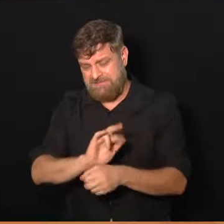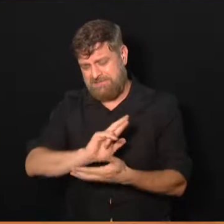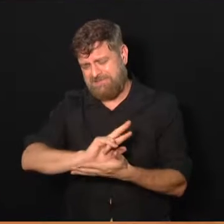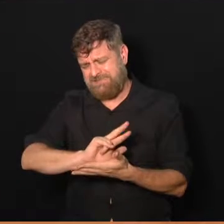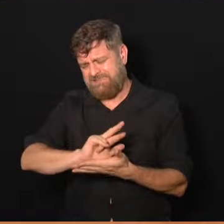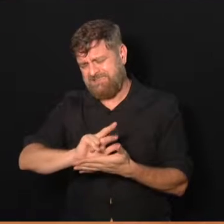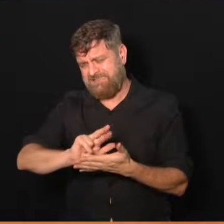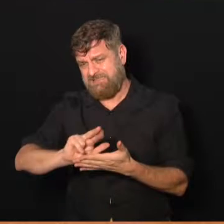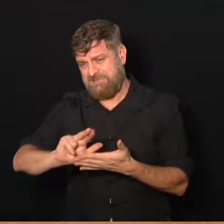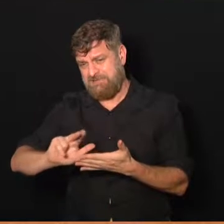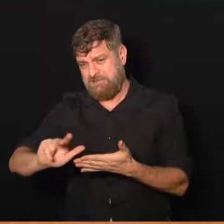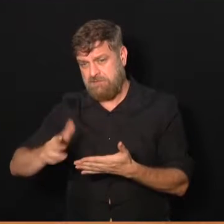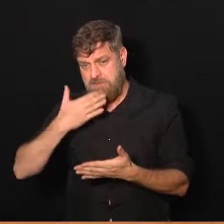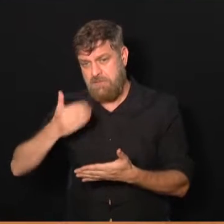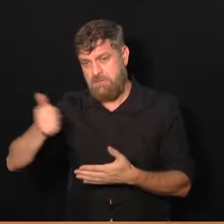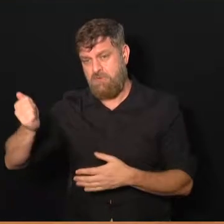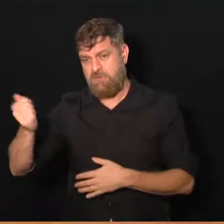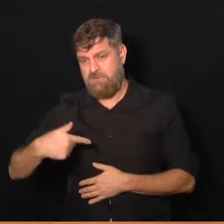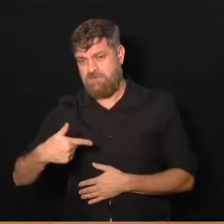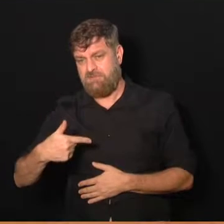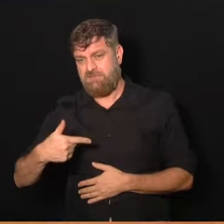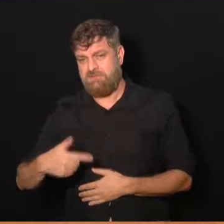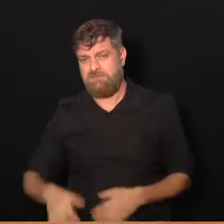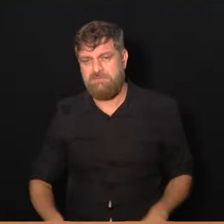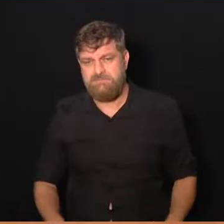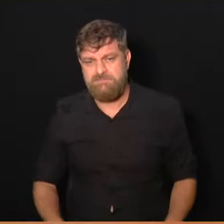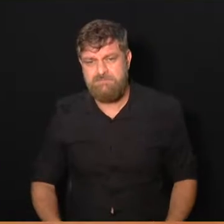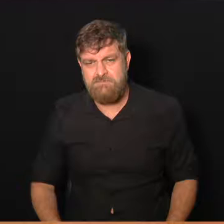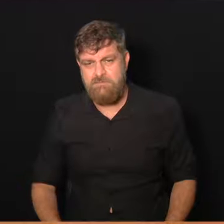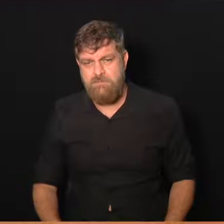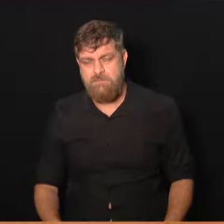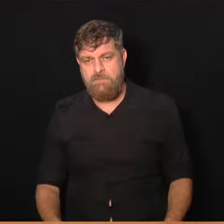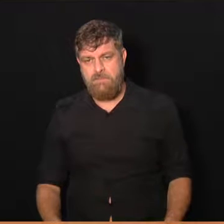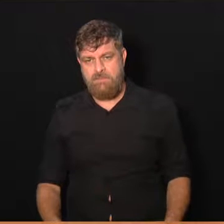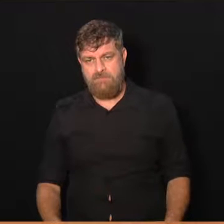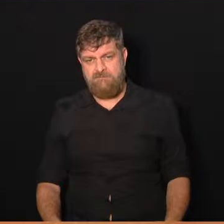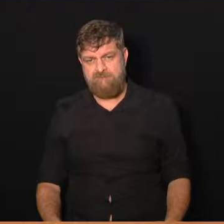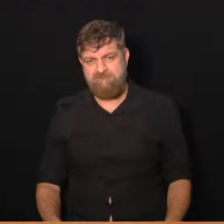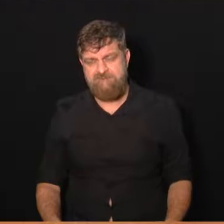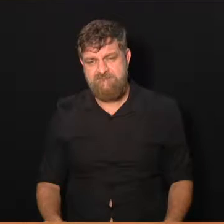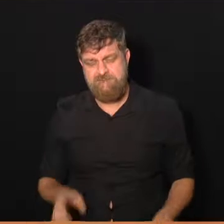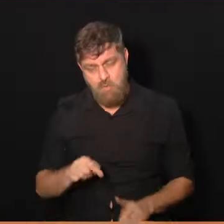mais sofisticados do que isso, mais atuais do que isso, né?